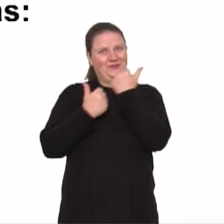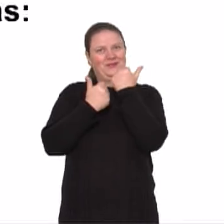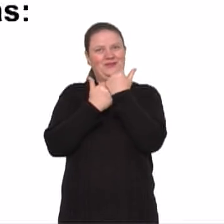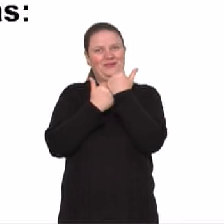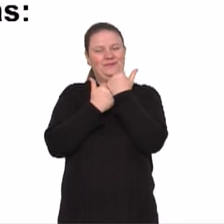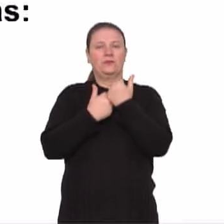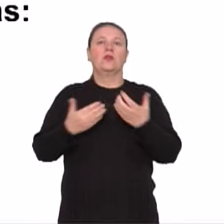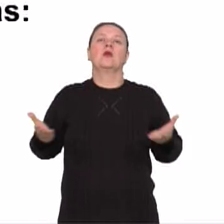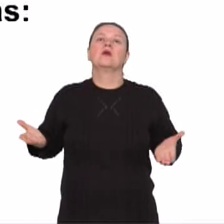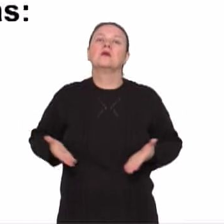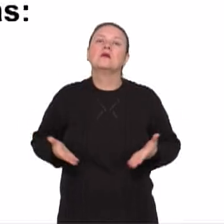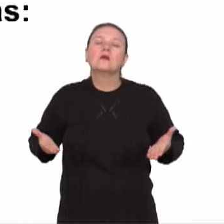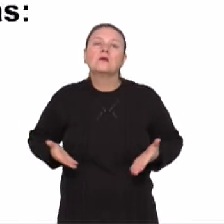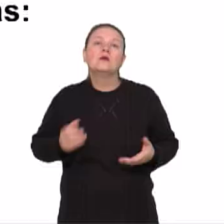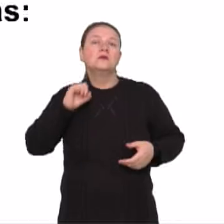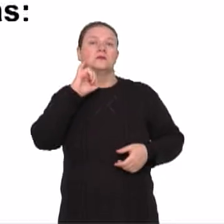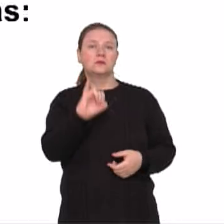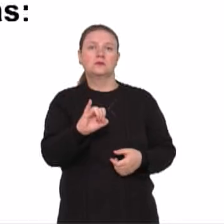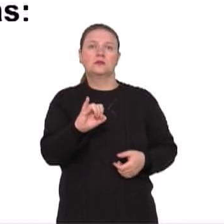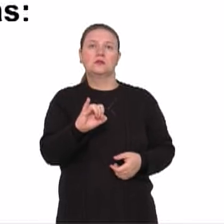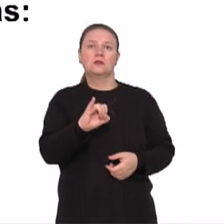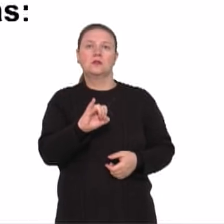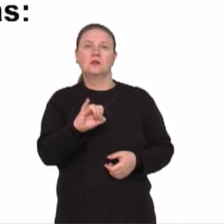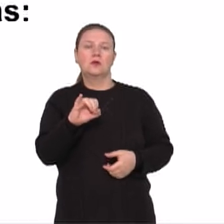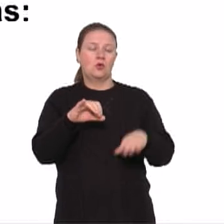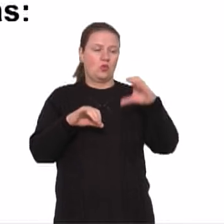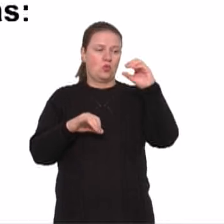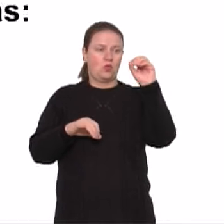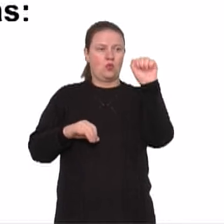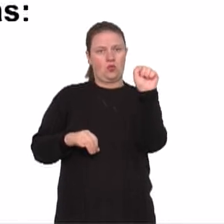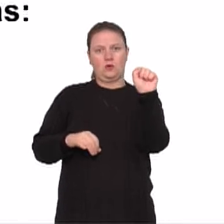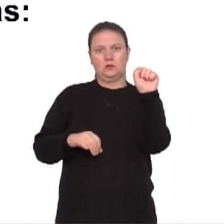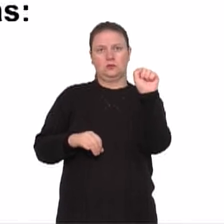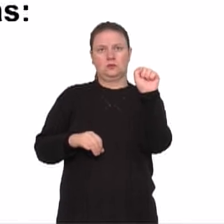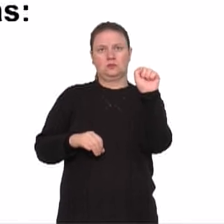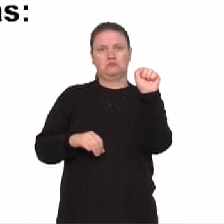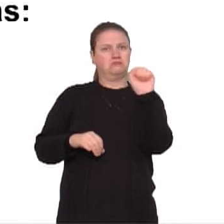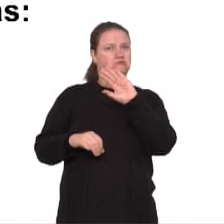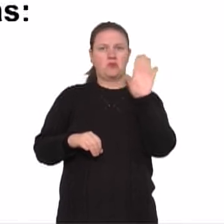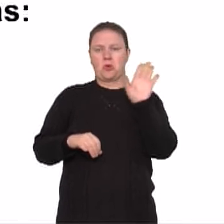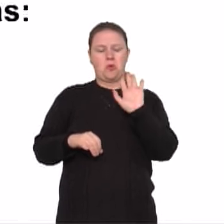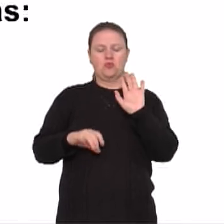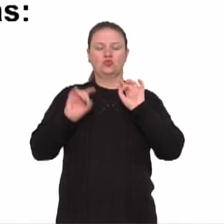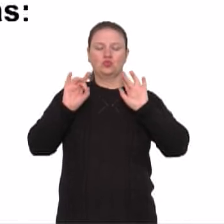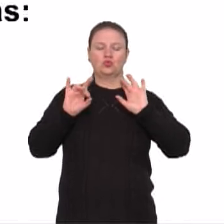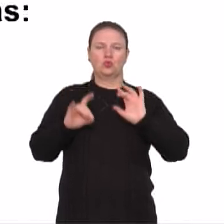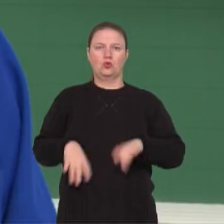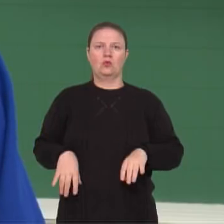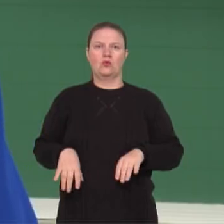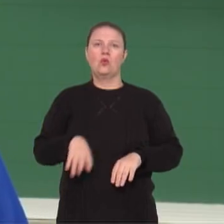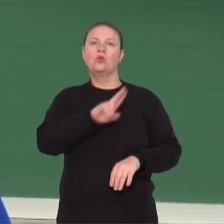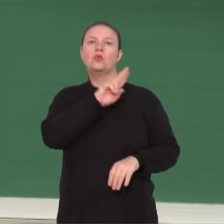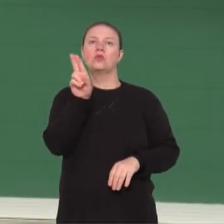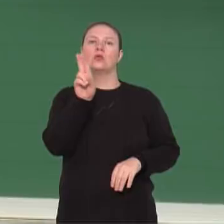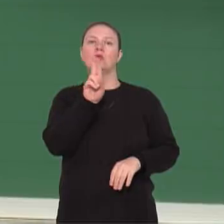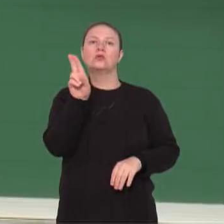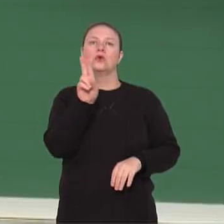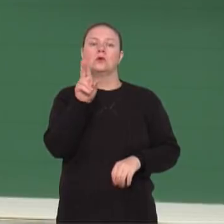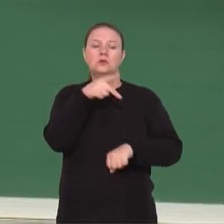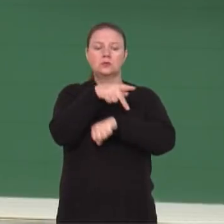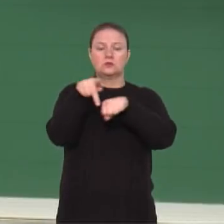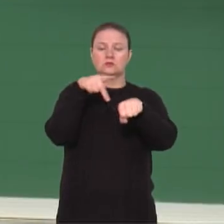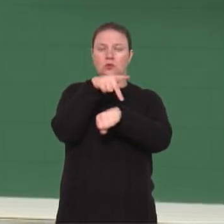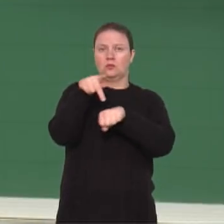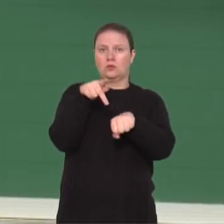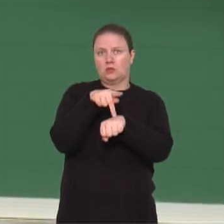ok? Agora, se eu não colocar o os na frente, eu posso começar a frase somente com o nome do país, com o substantivo